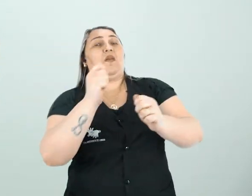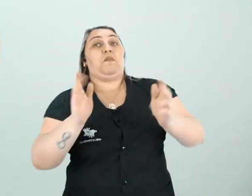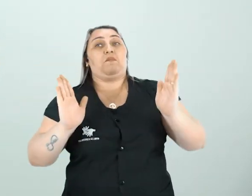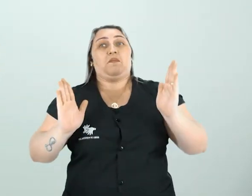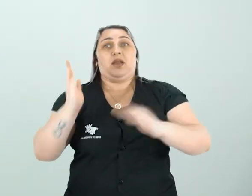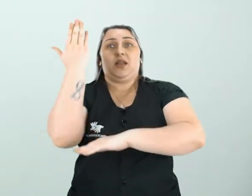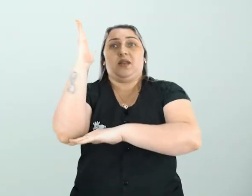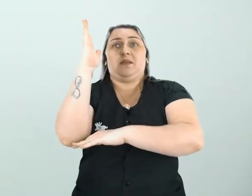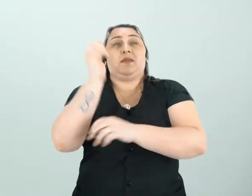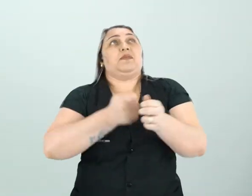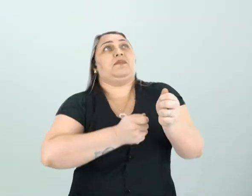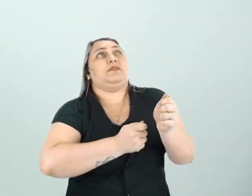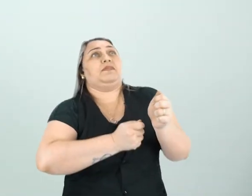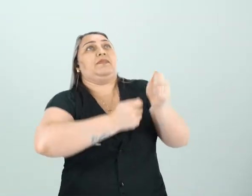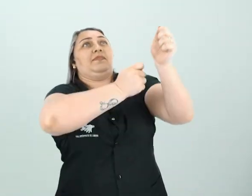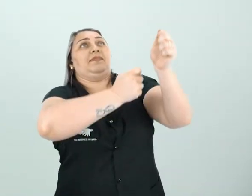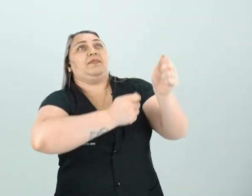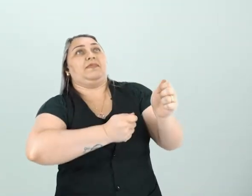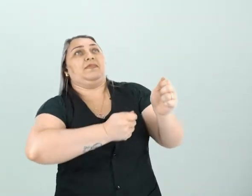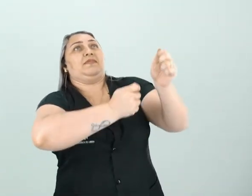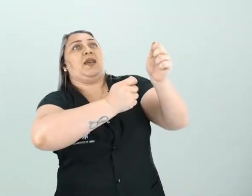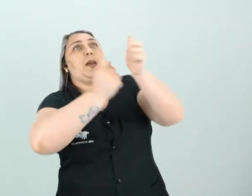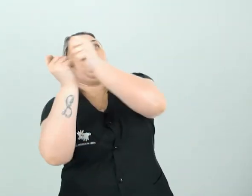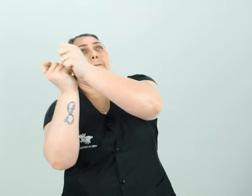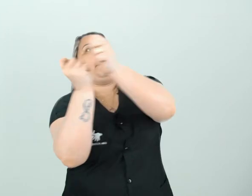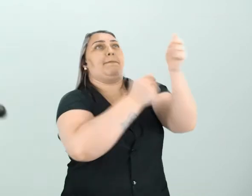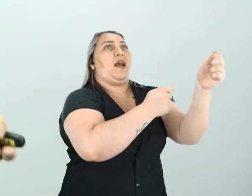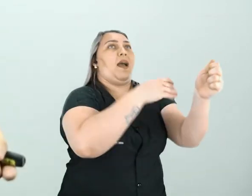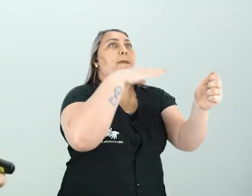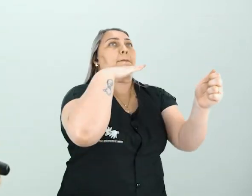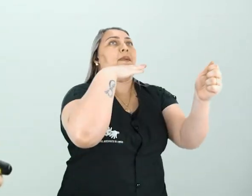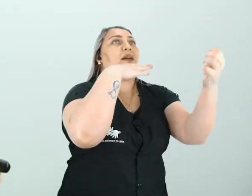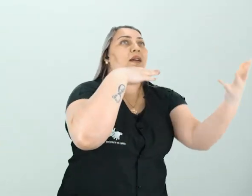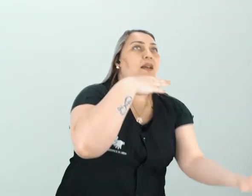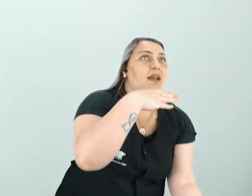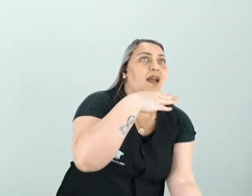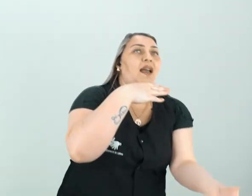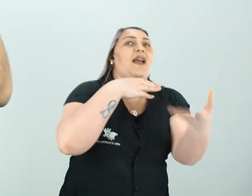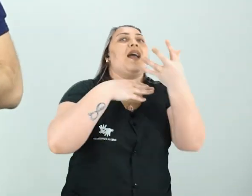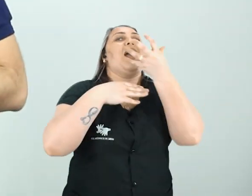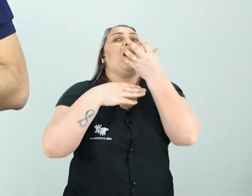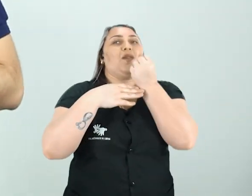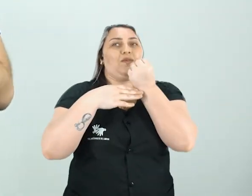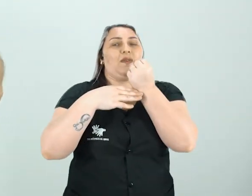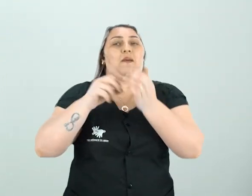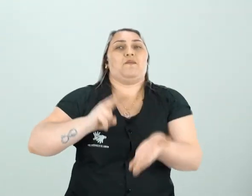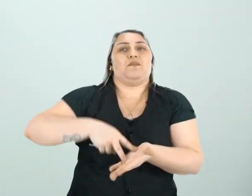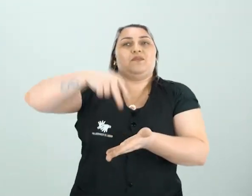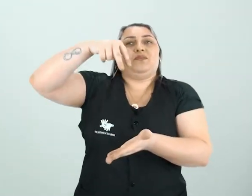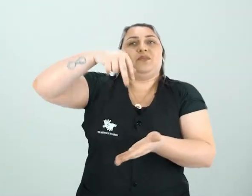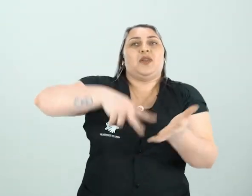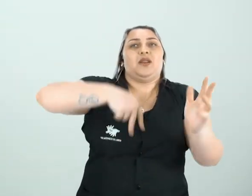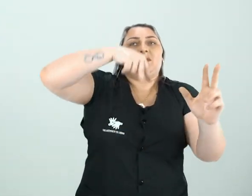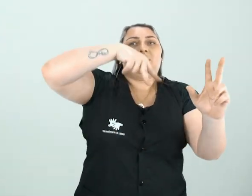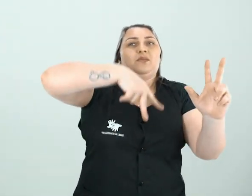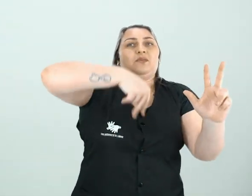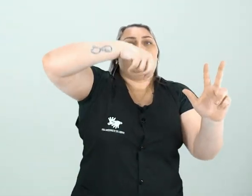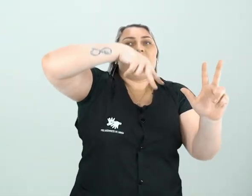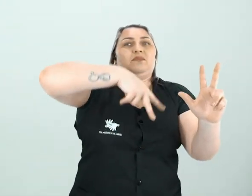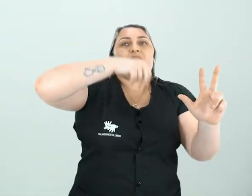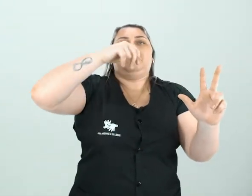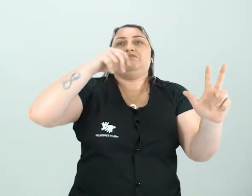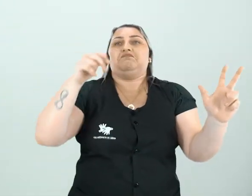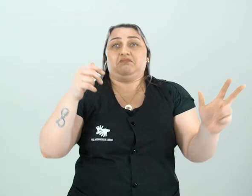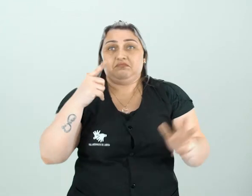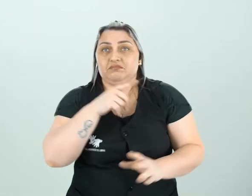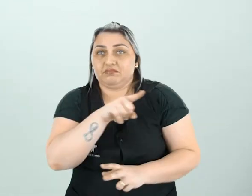pedaço de madeira e taca na manga. Não é assim? Mas ela ficou pulando, pulando, pulando.